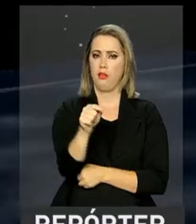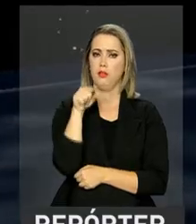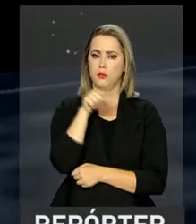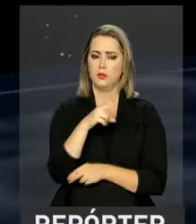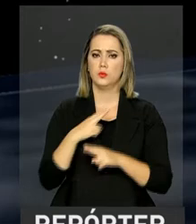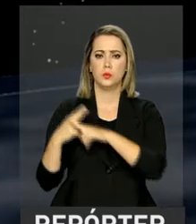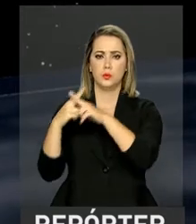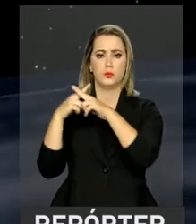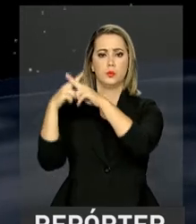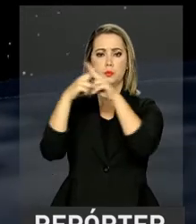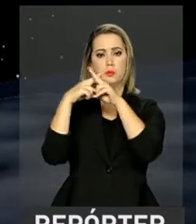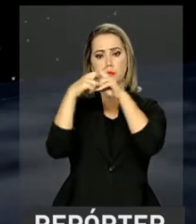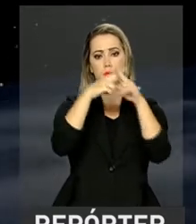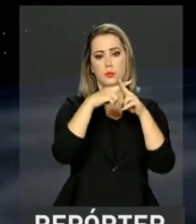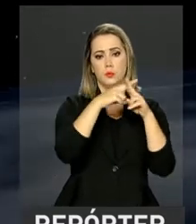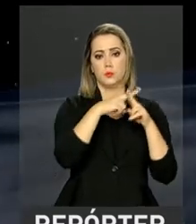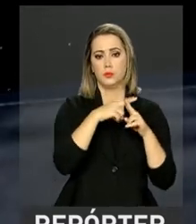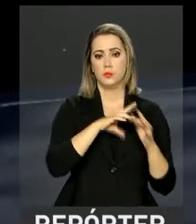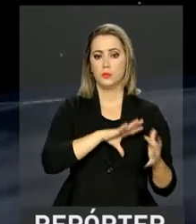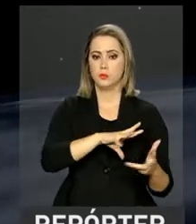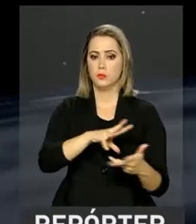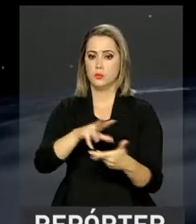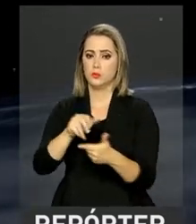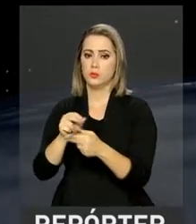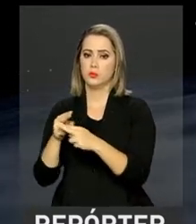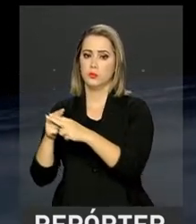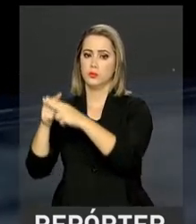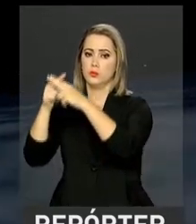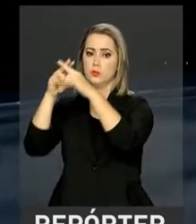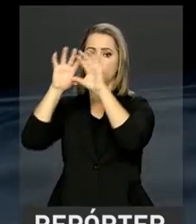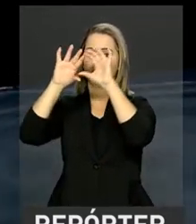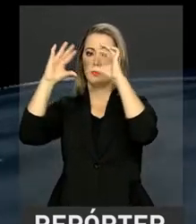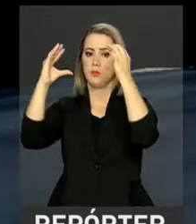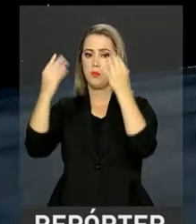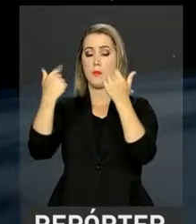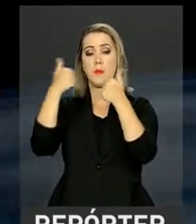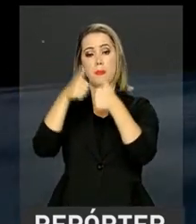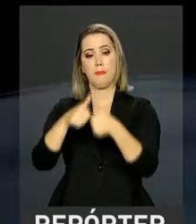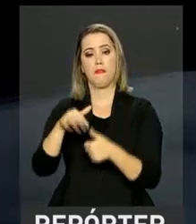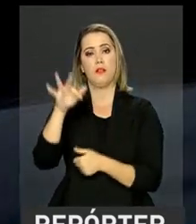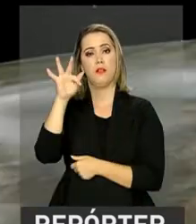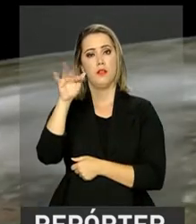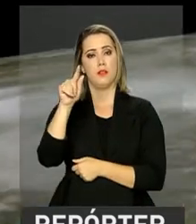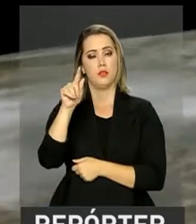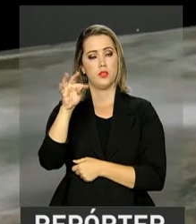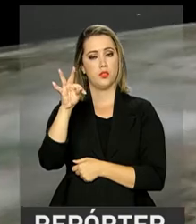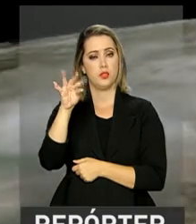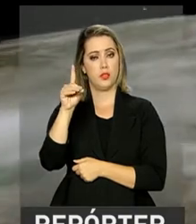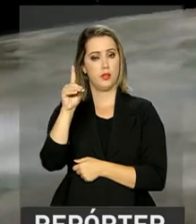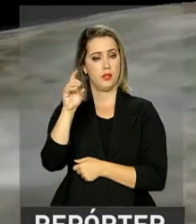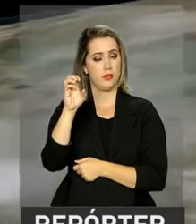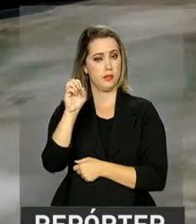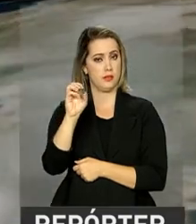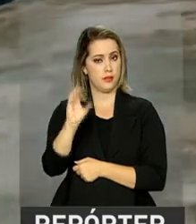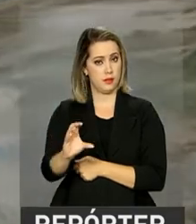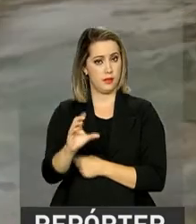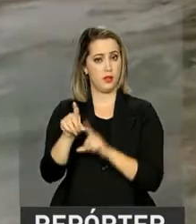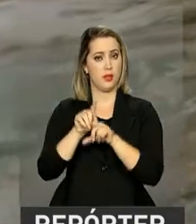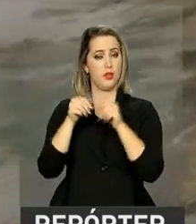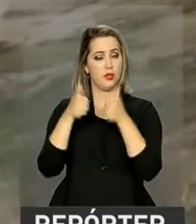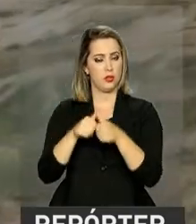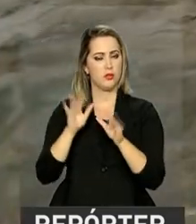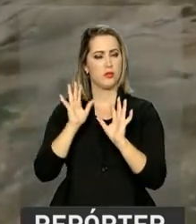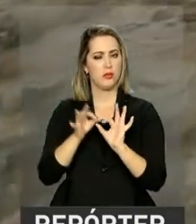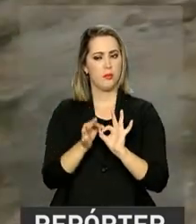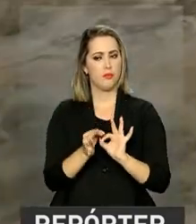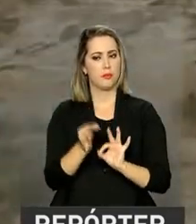satélite geoestacionário de defesa e comunicações estratégicas o sg bc já está posicionado a